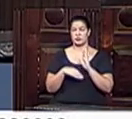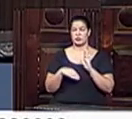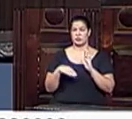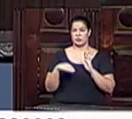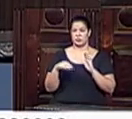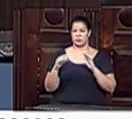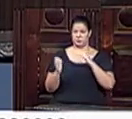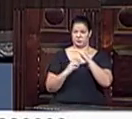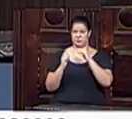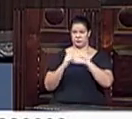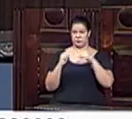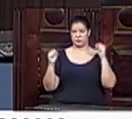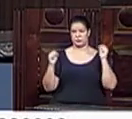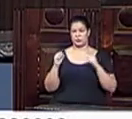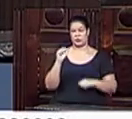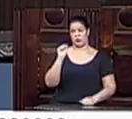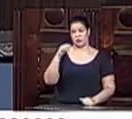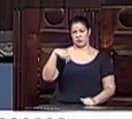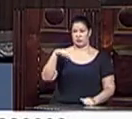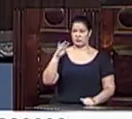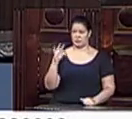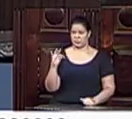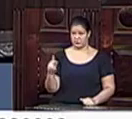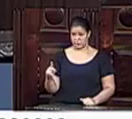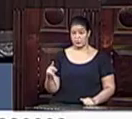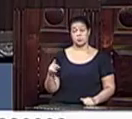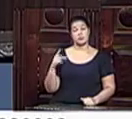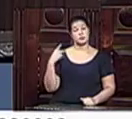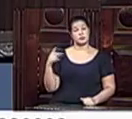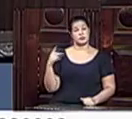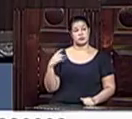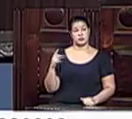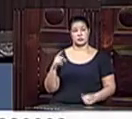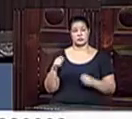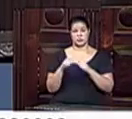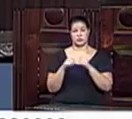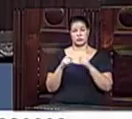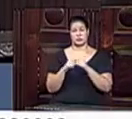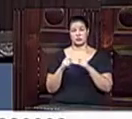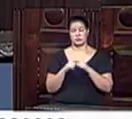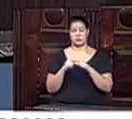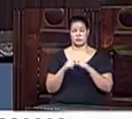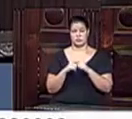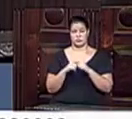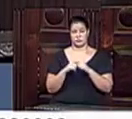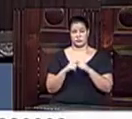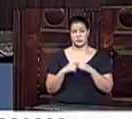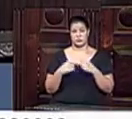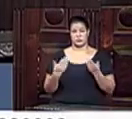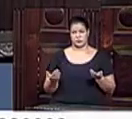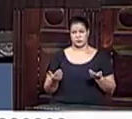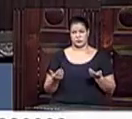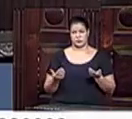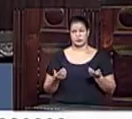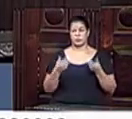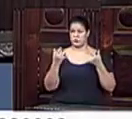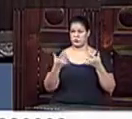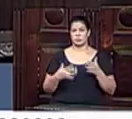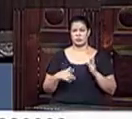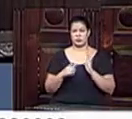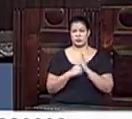Petróleo, ANP, aplicando-se o que for maior. O que está dizendo o artigo